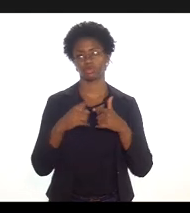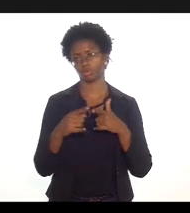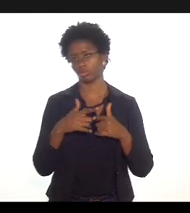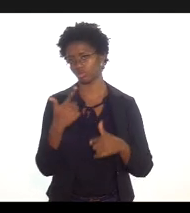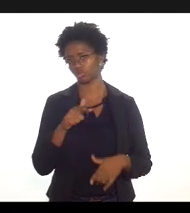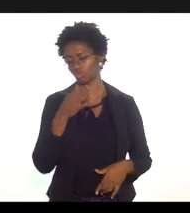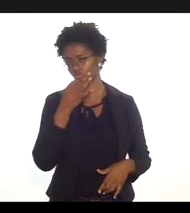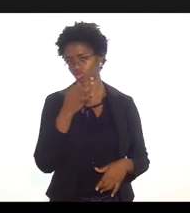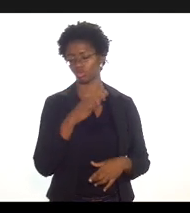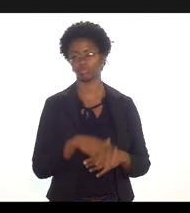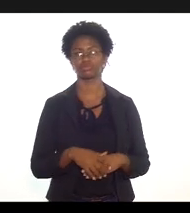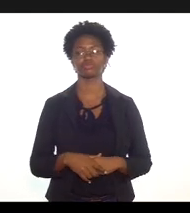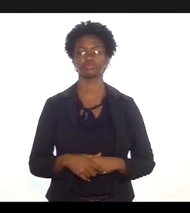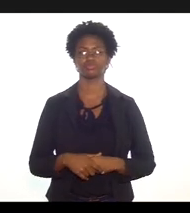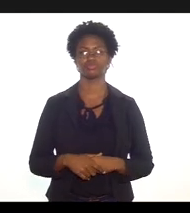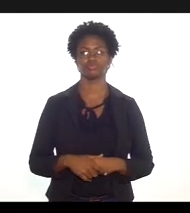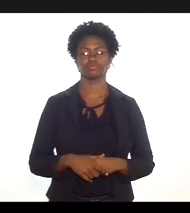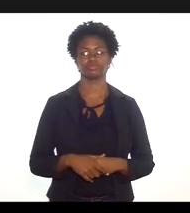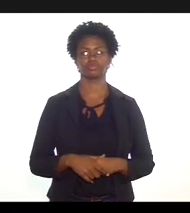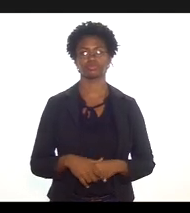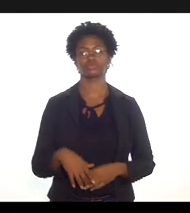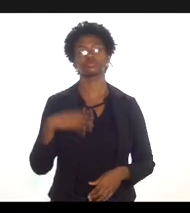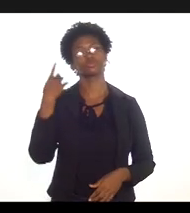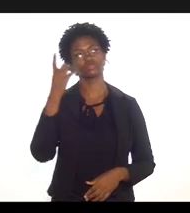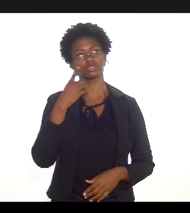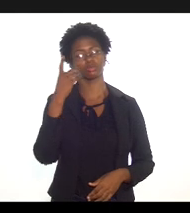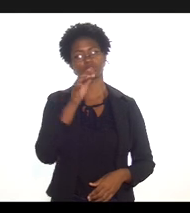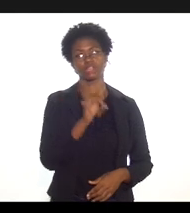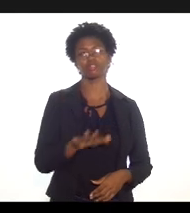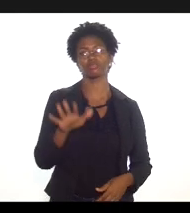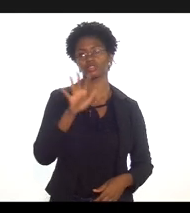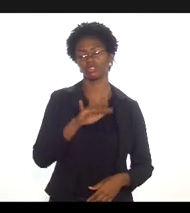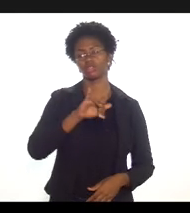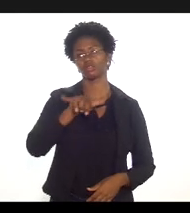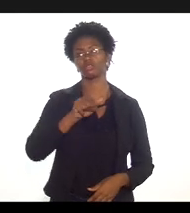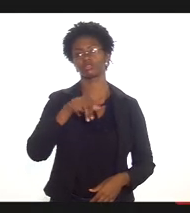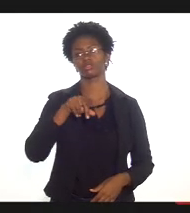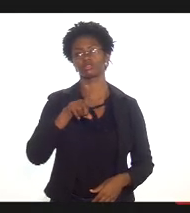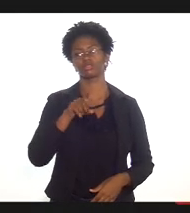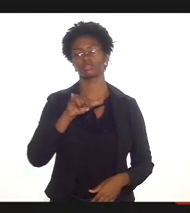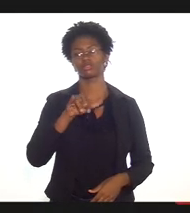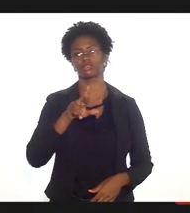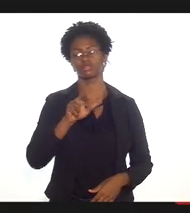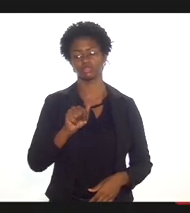Colaboração da deputada federal Jandira Fegali.